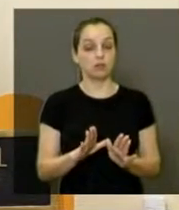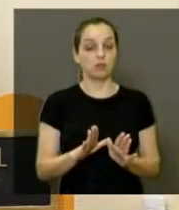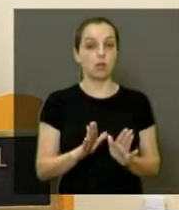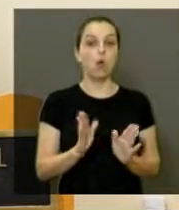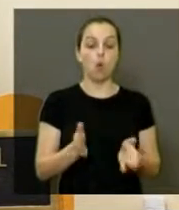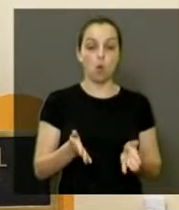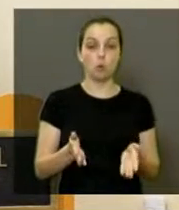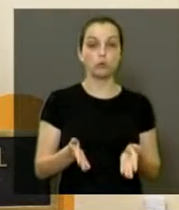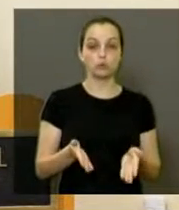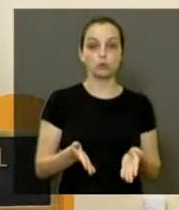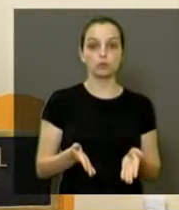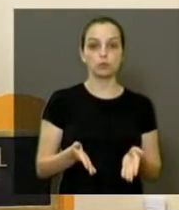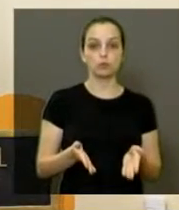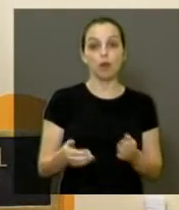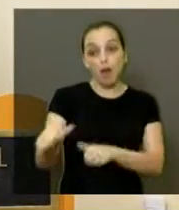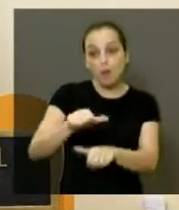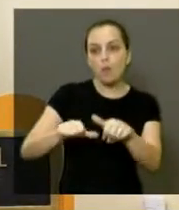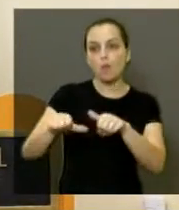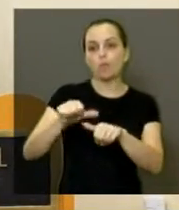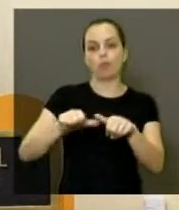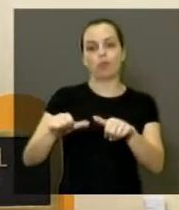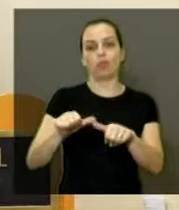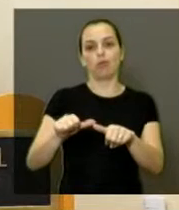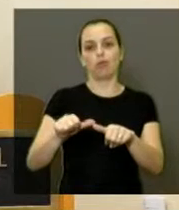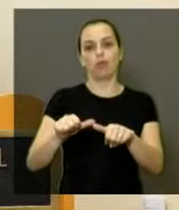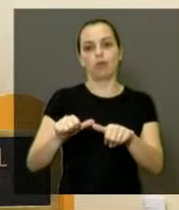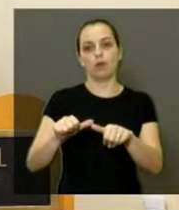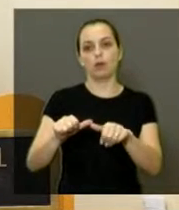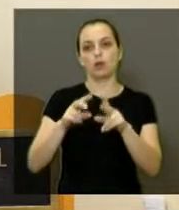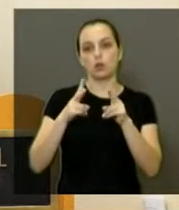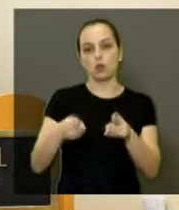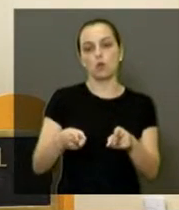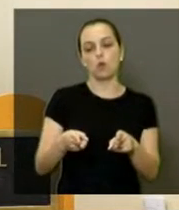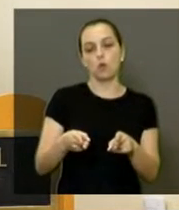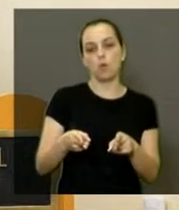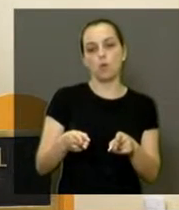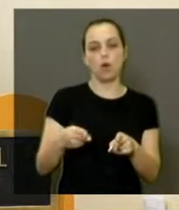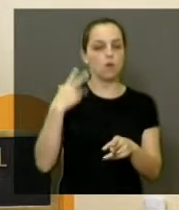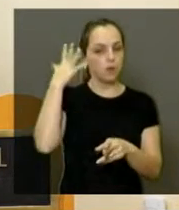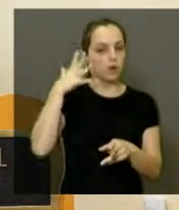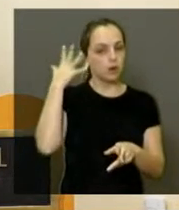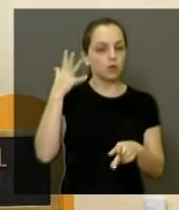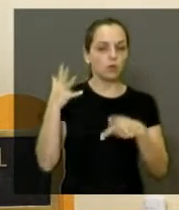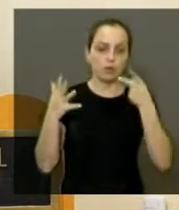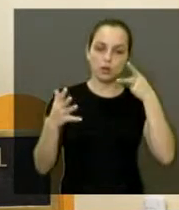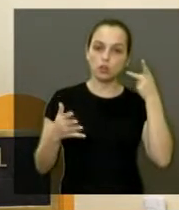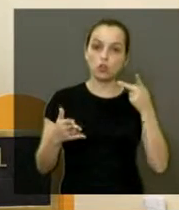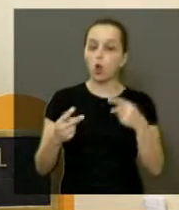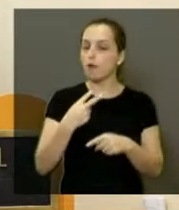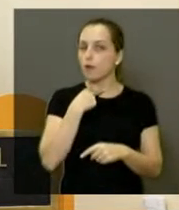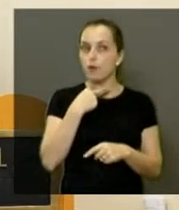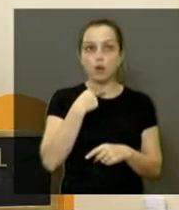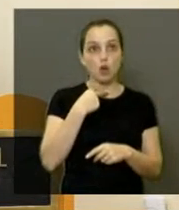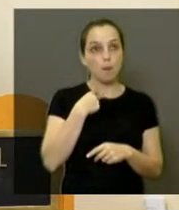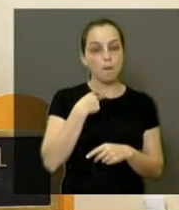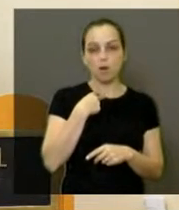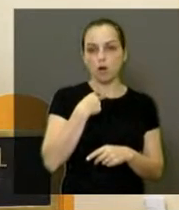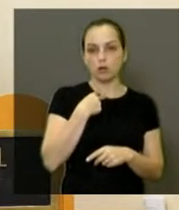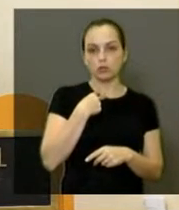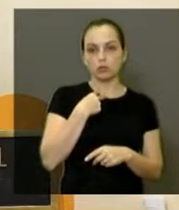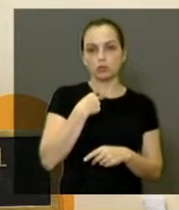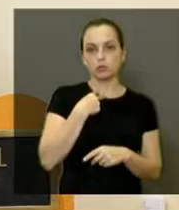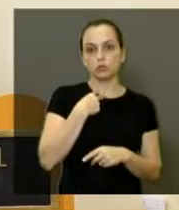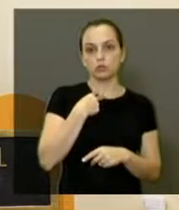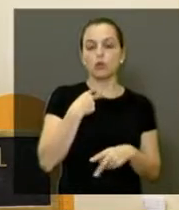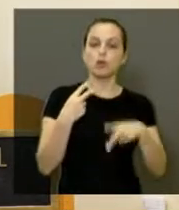Atualmente é o inverso, como disse o tenente Santana. Hoje você não pode falar aqui. Então,